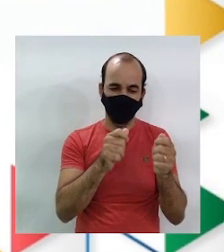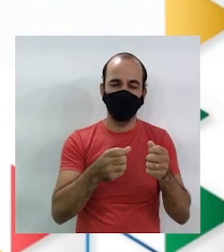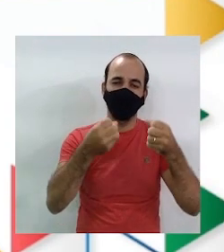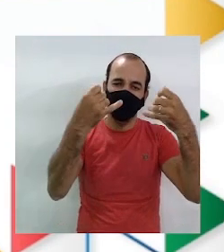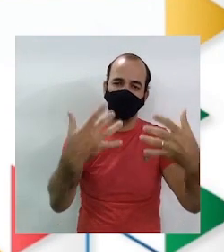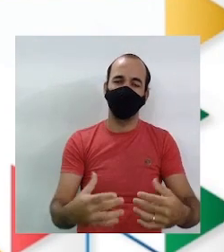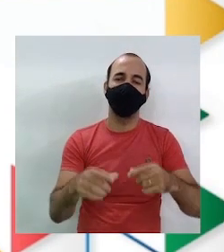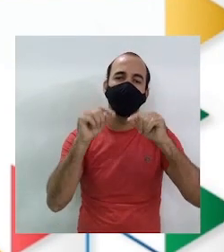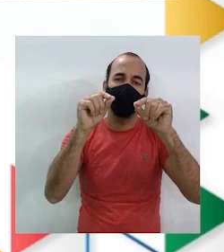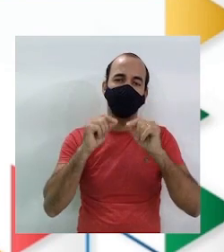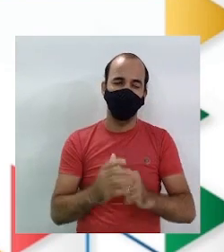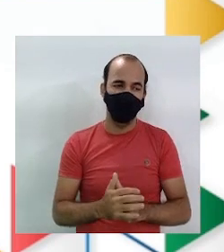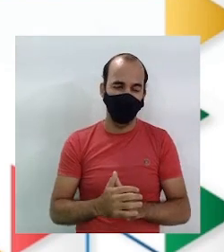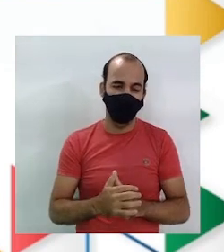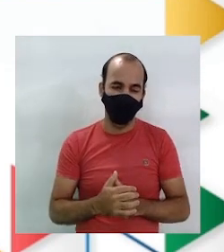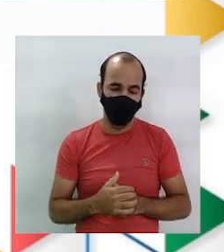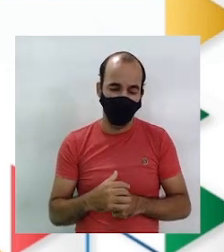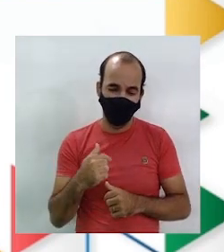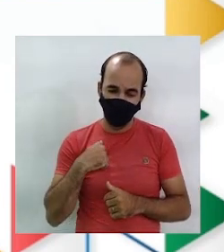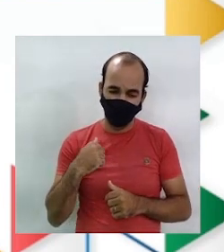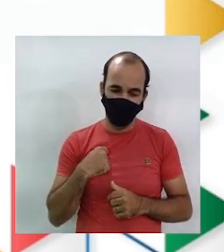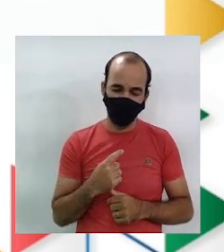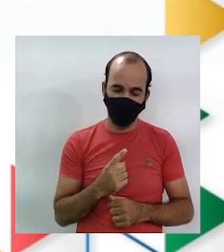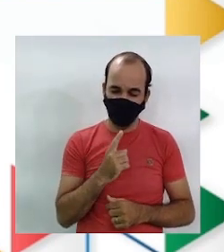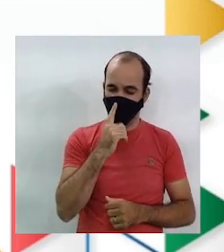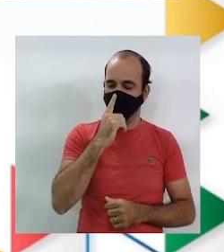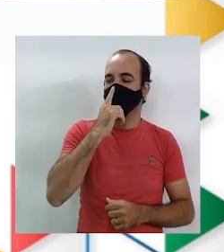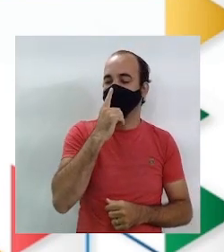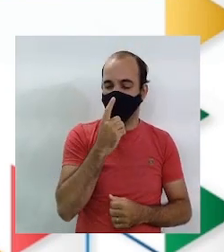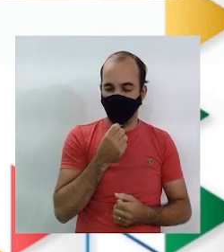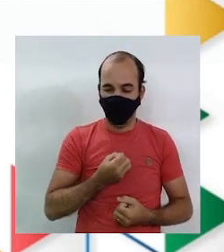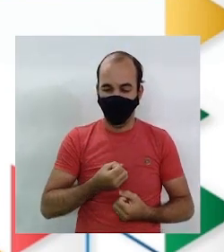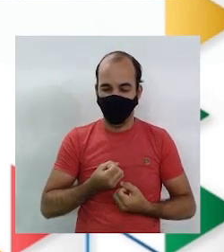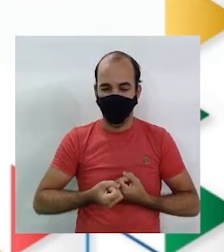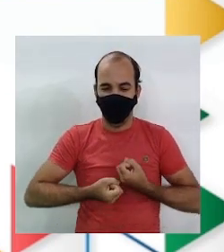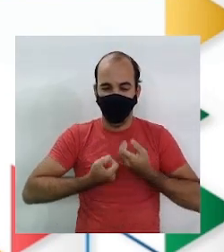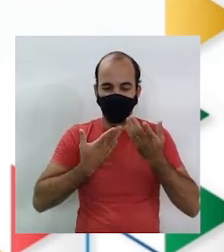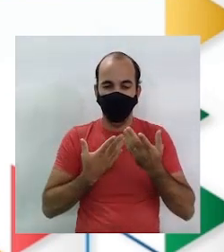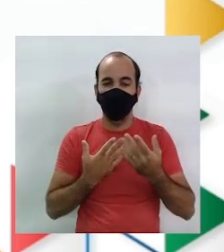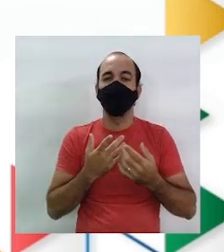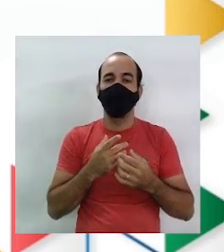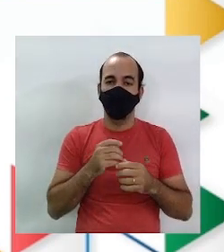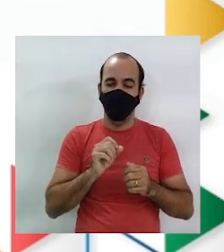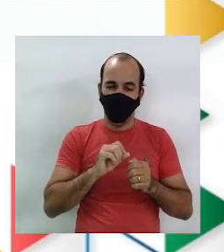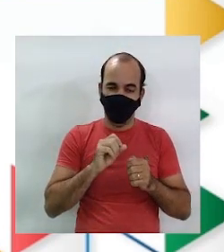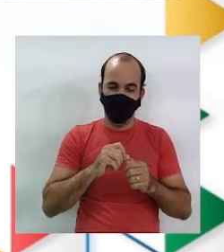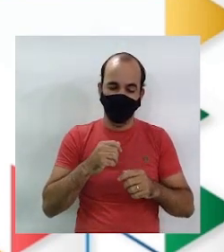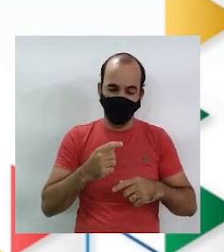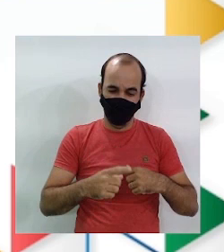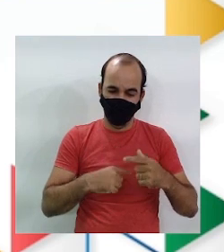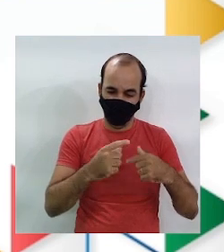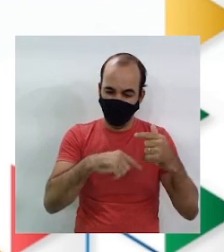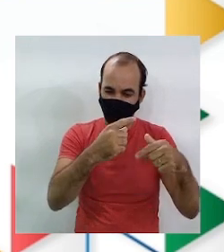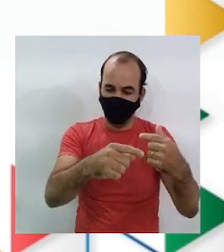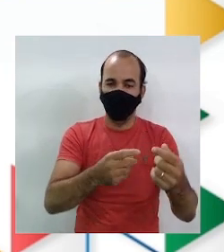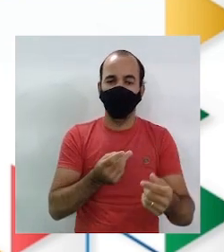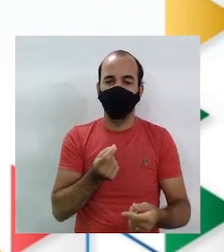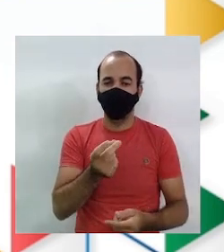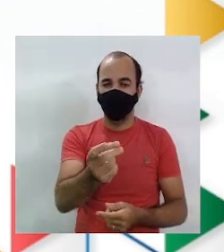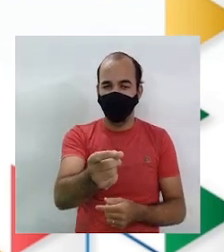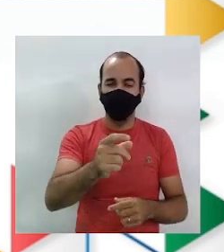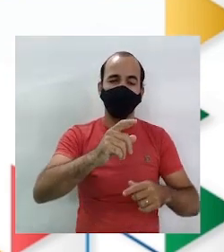na tela. O meu ponto de partida é a reprodução como forma de eternidade. As coisas